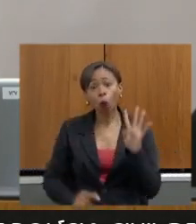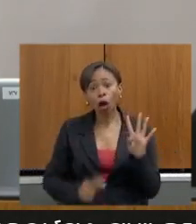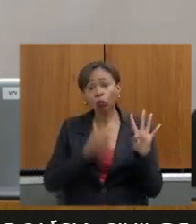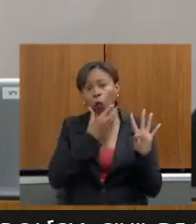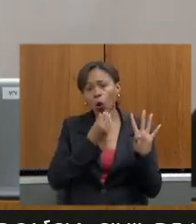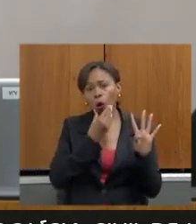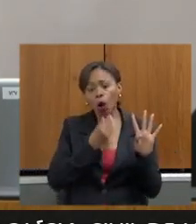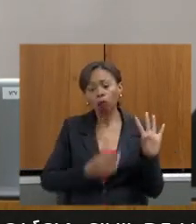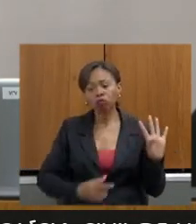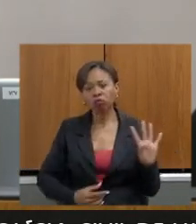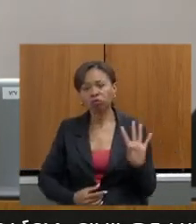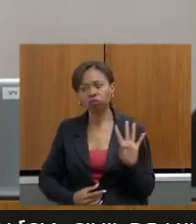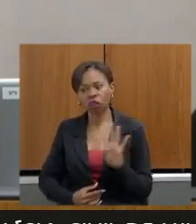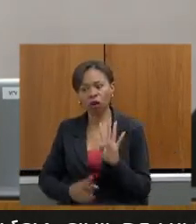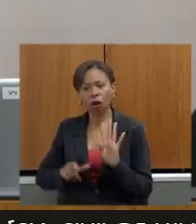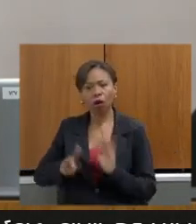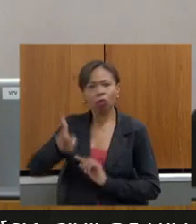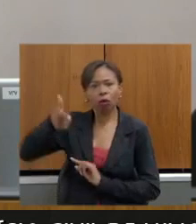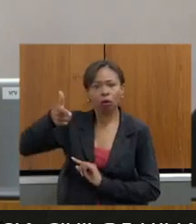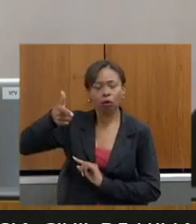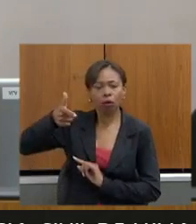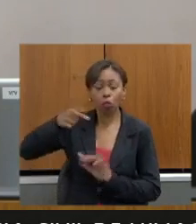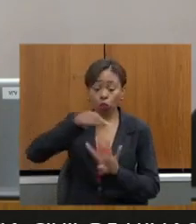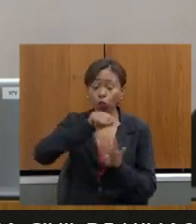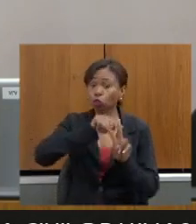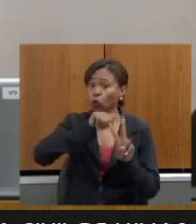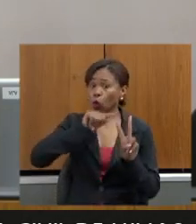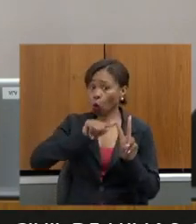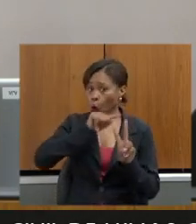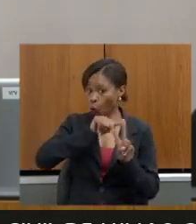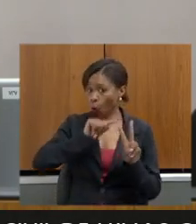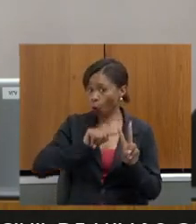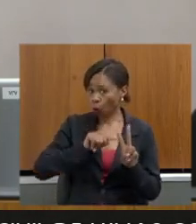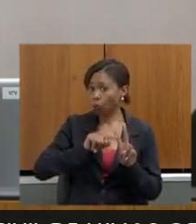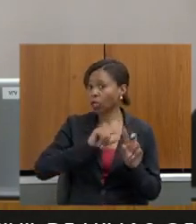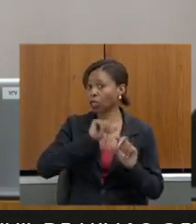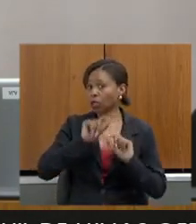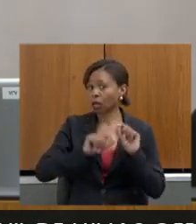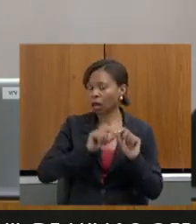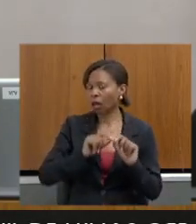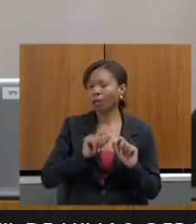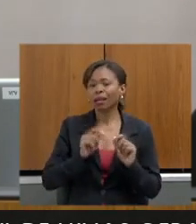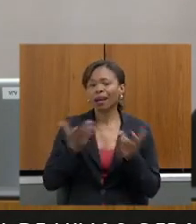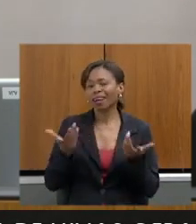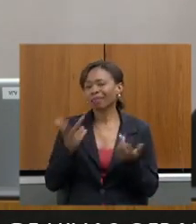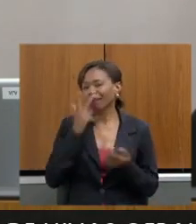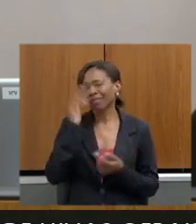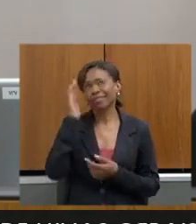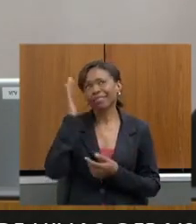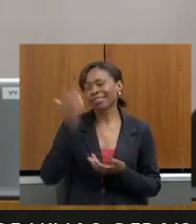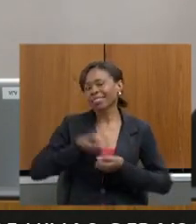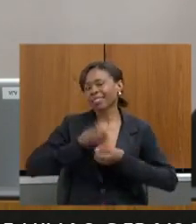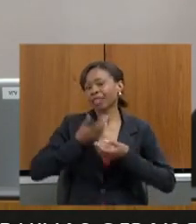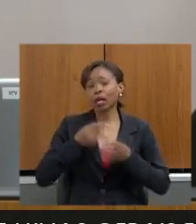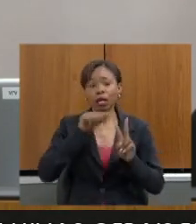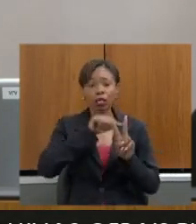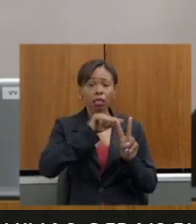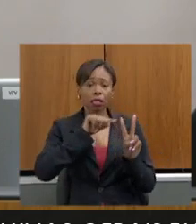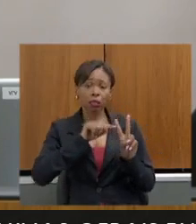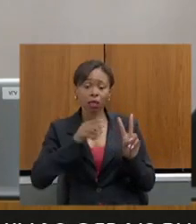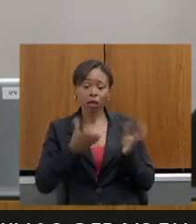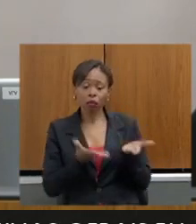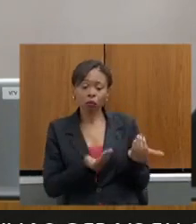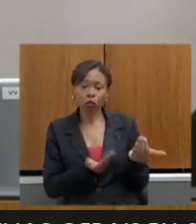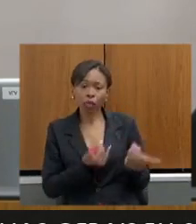indivíduos dois deles poéticos lyrics pé adolescente 17